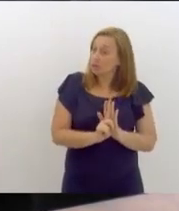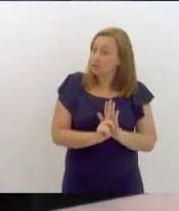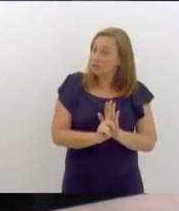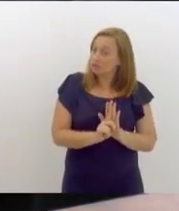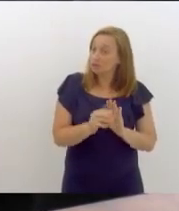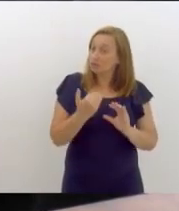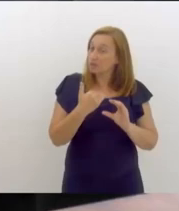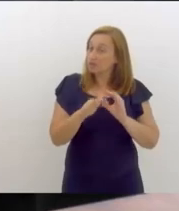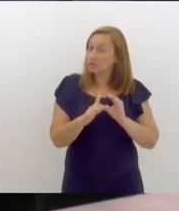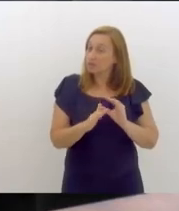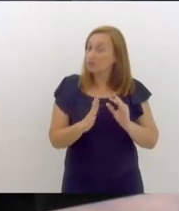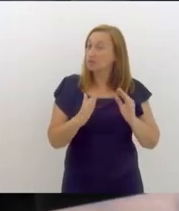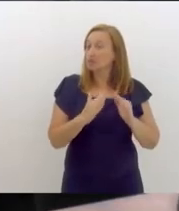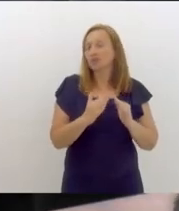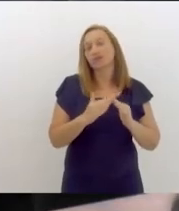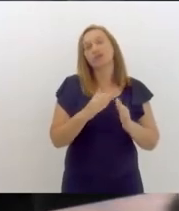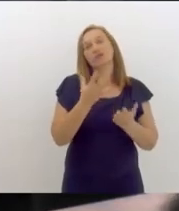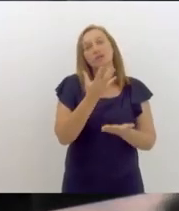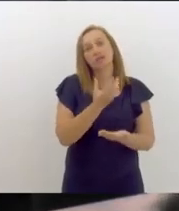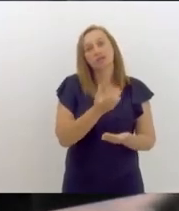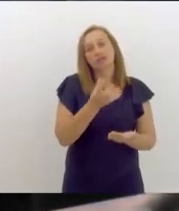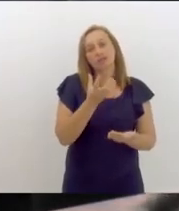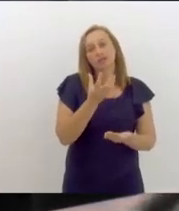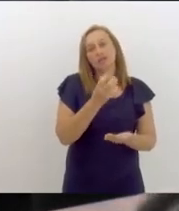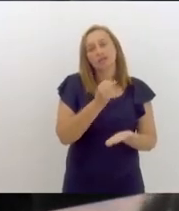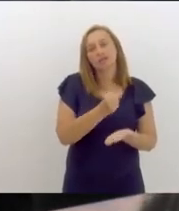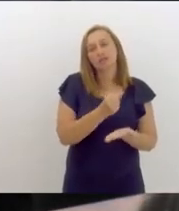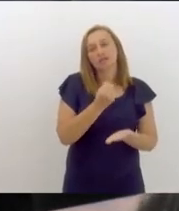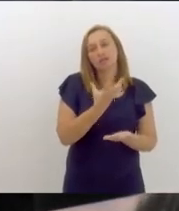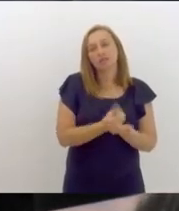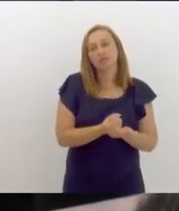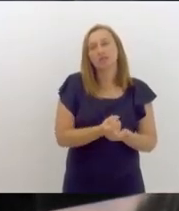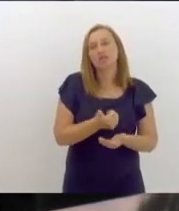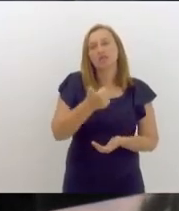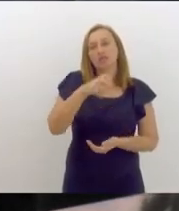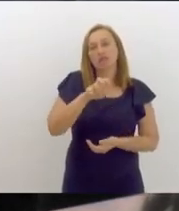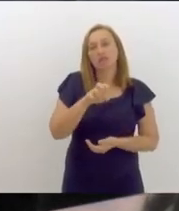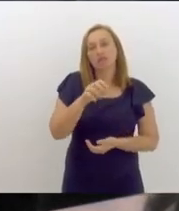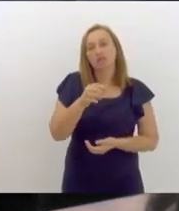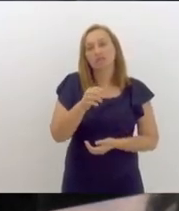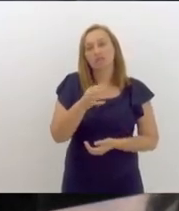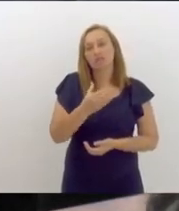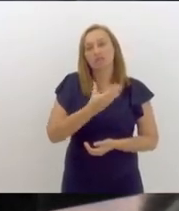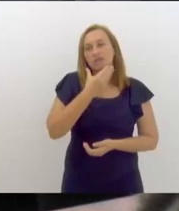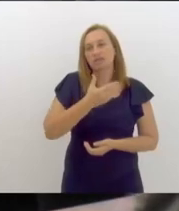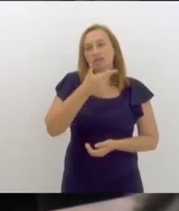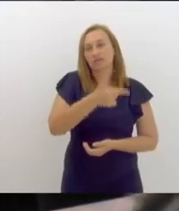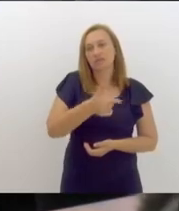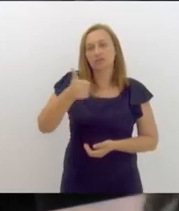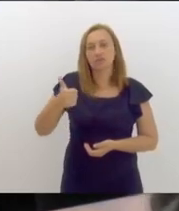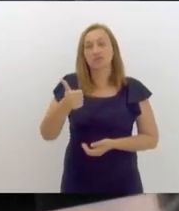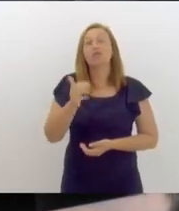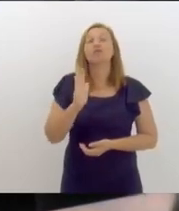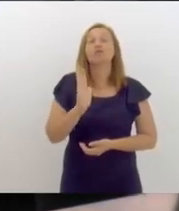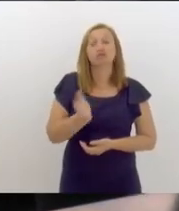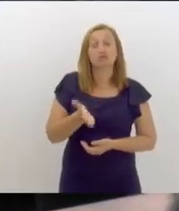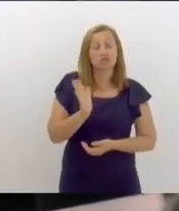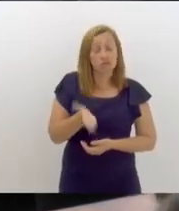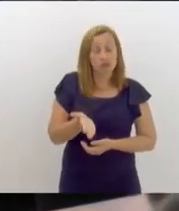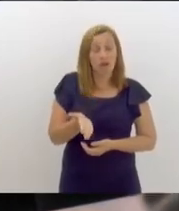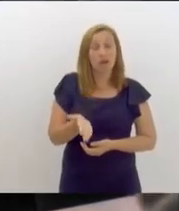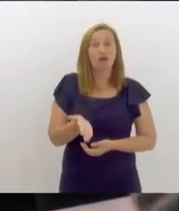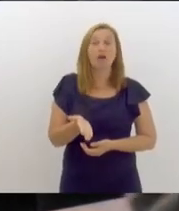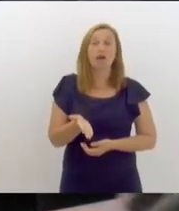enviado para casa e protocolado em 15 de dezembro de 21 Então já havia o